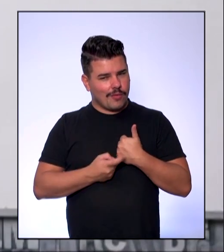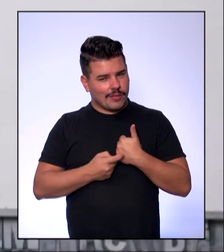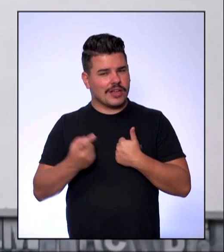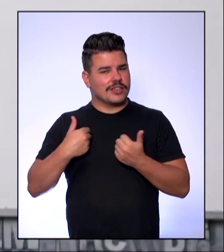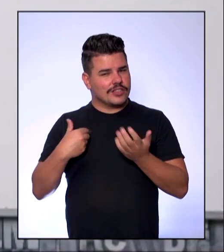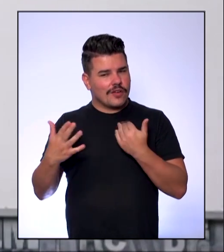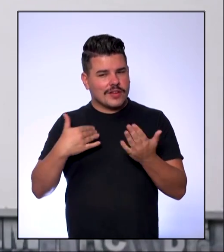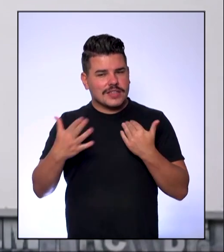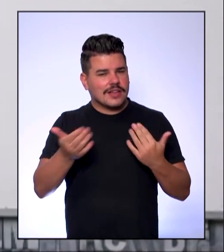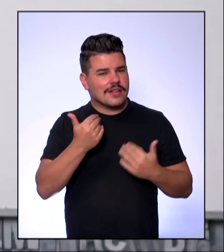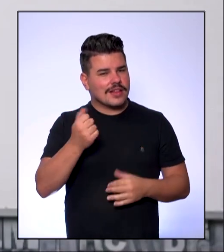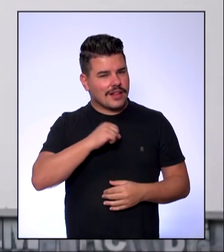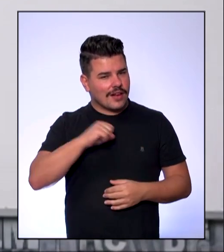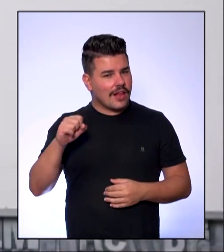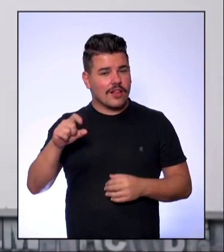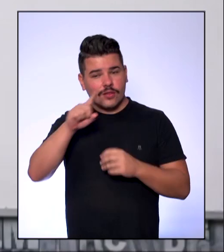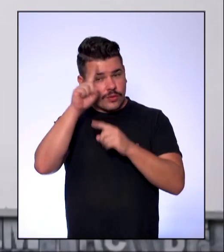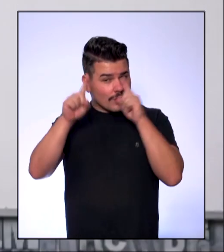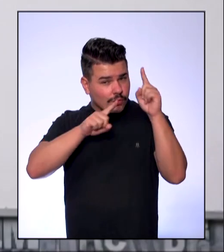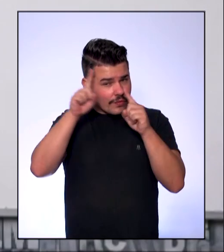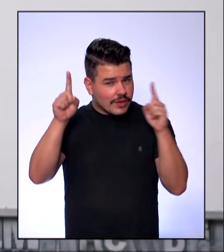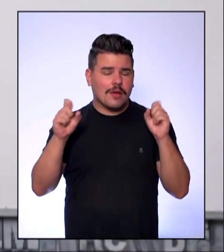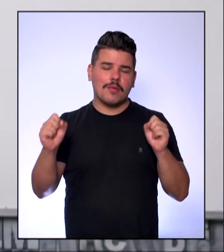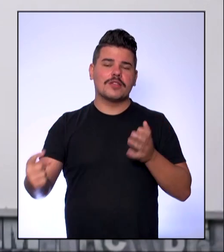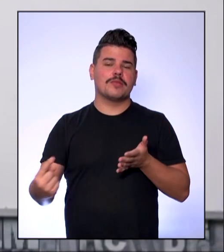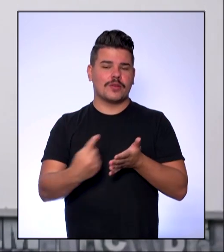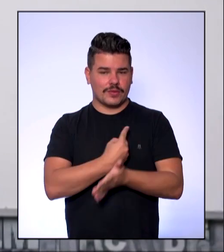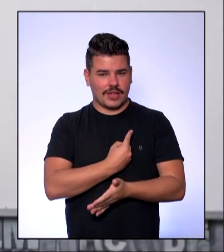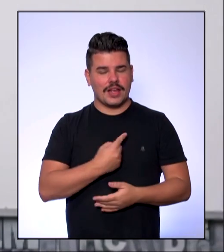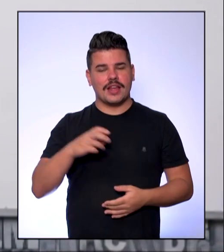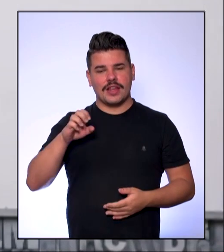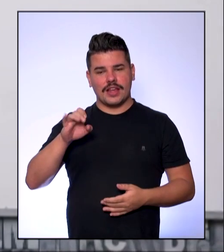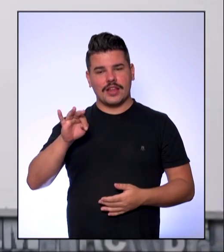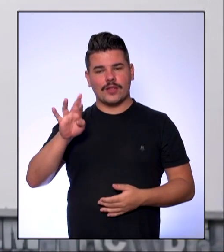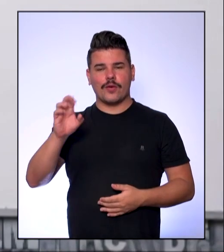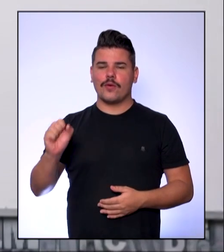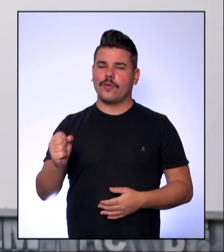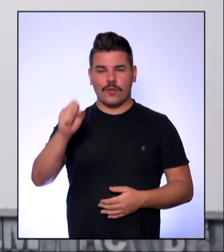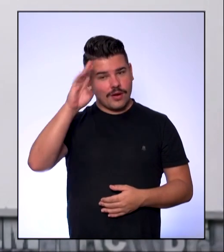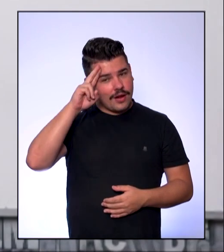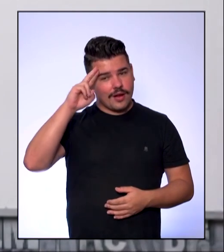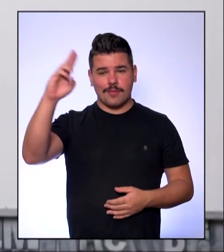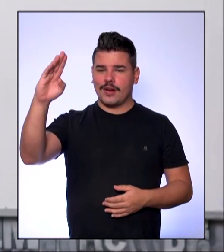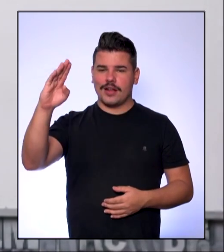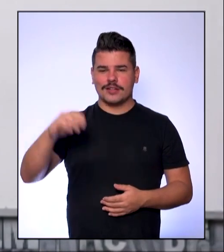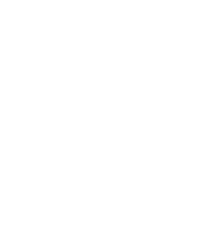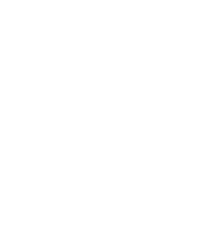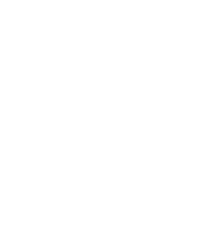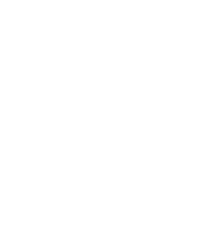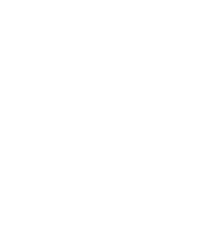manter um contato bem bacana. Qualquer dúvida, já sabe, pergunta pro Heitor. Um grande abraço, valeu!